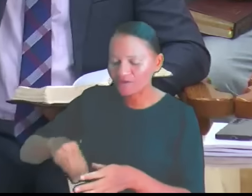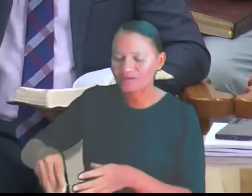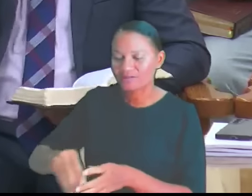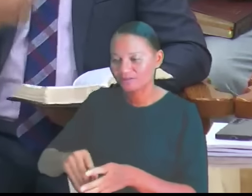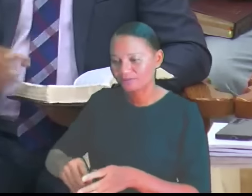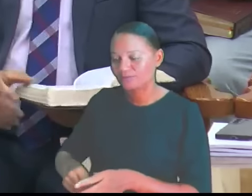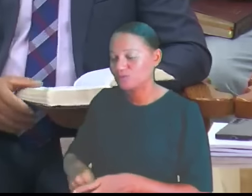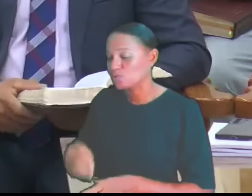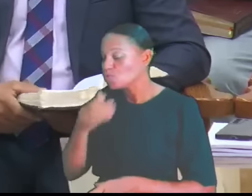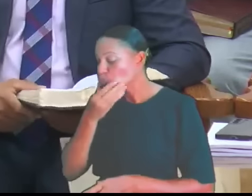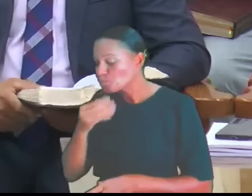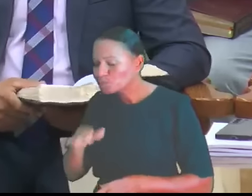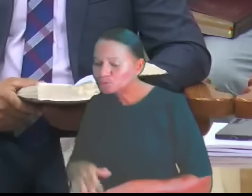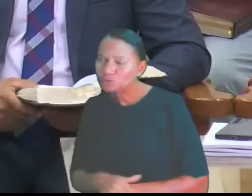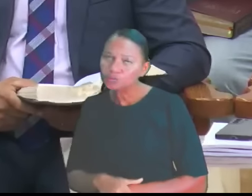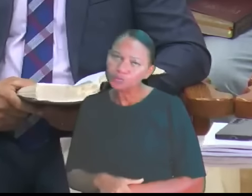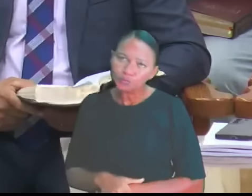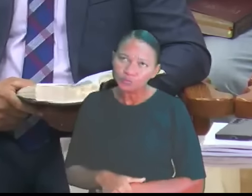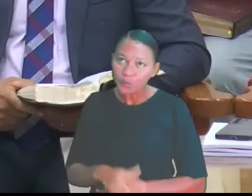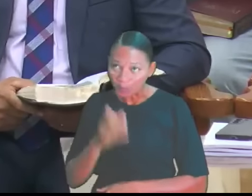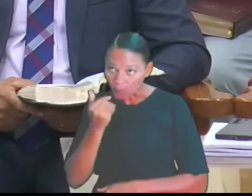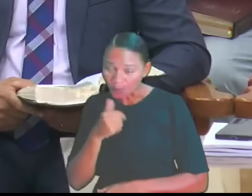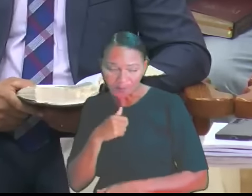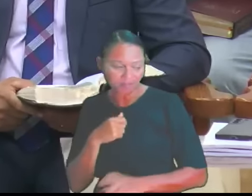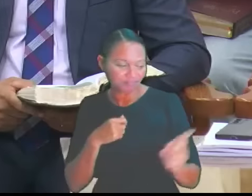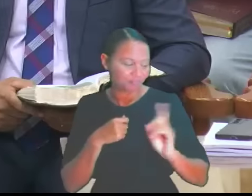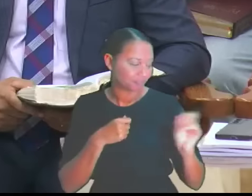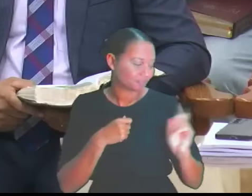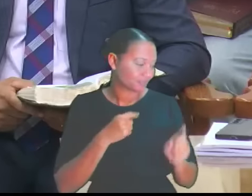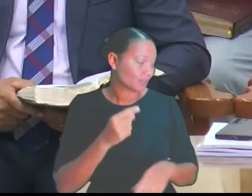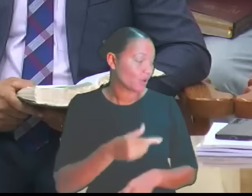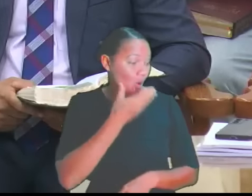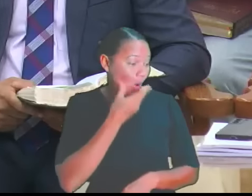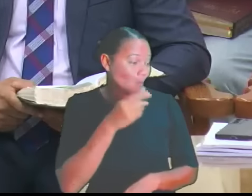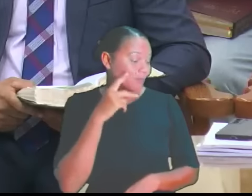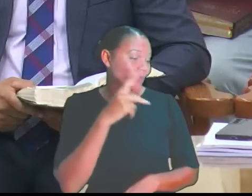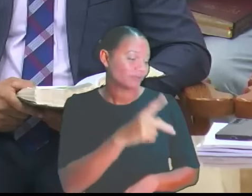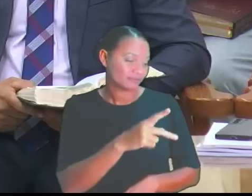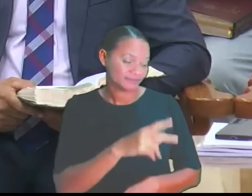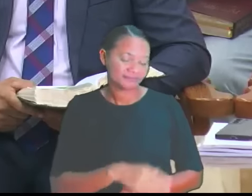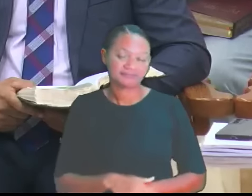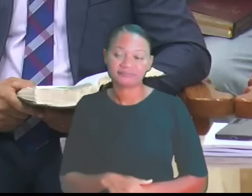olhando com os olhinhos compridos. Mamãe, isso é para mim? Disse, não, meu filho, isso aqui é para o profeta.